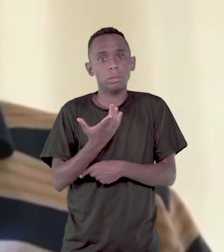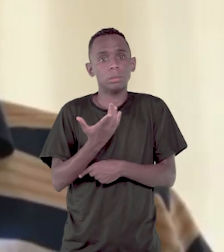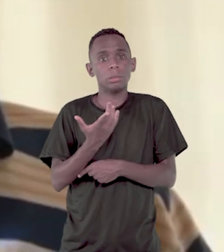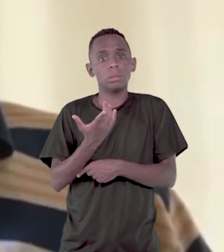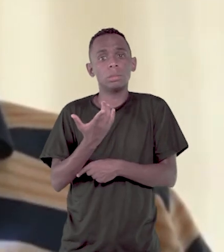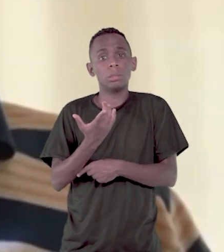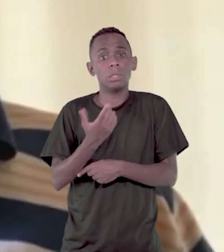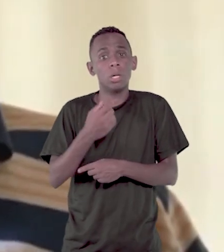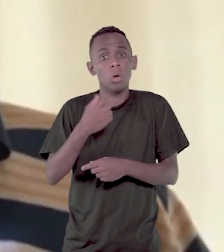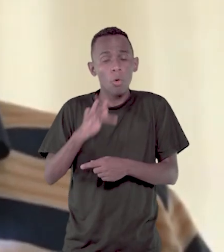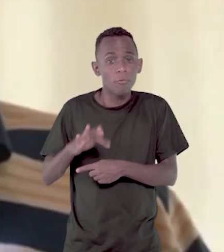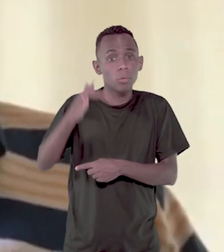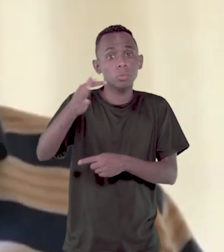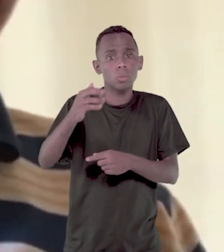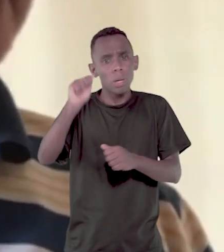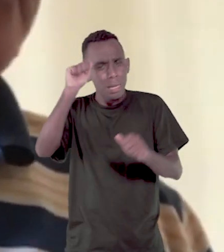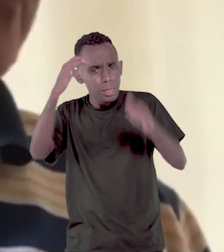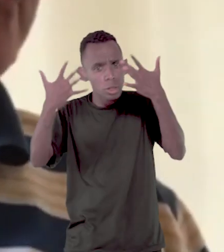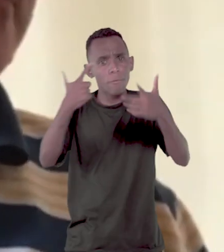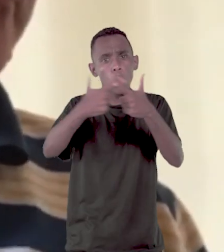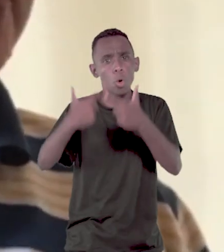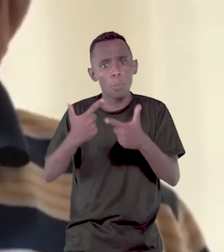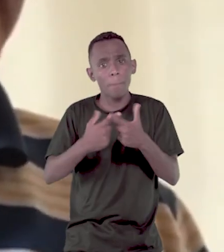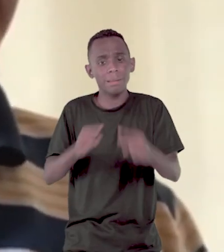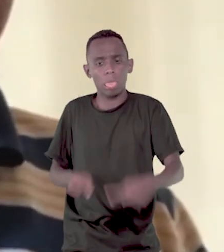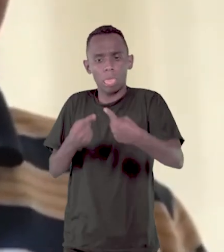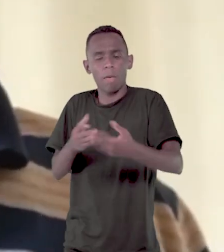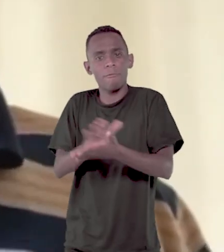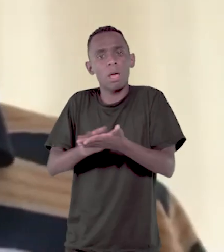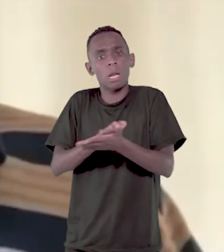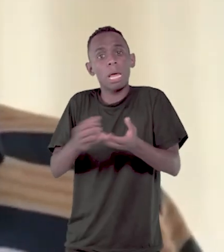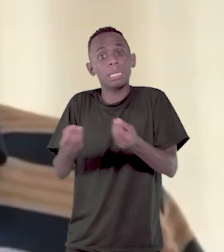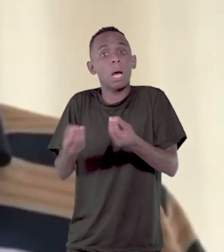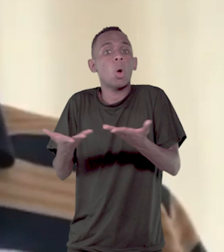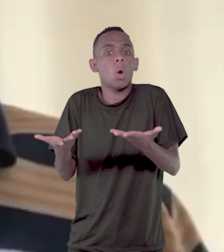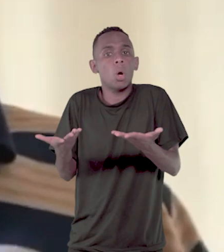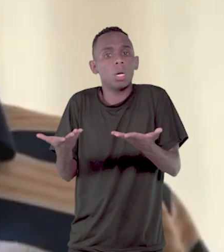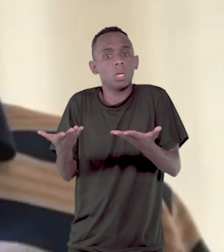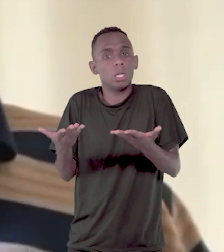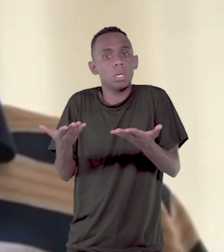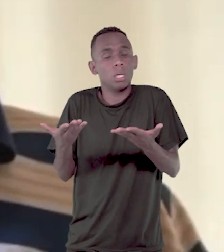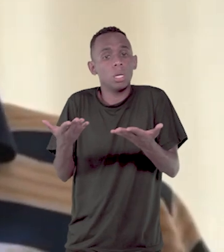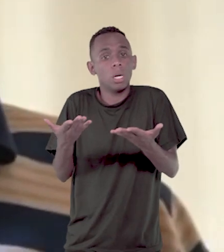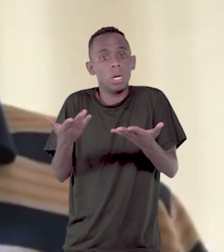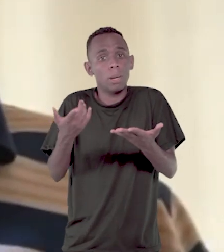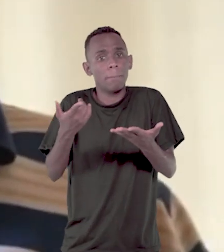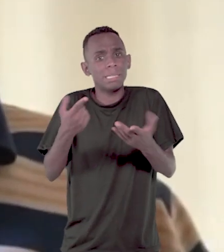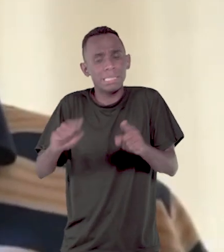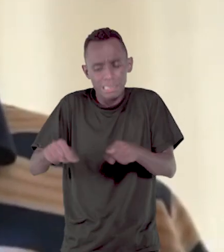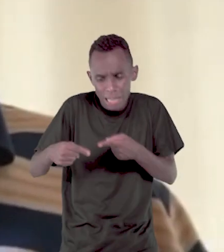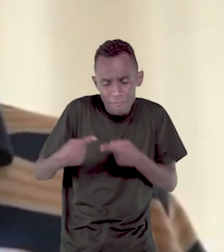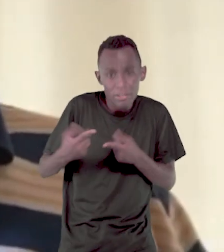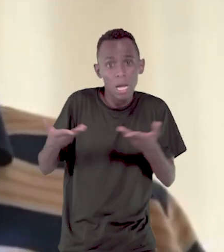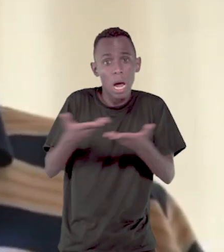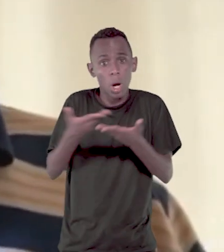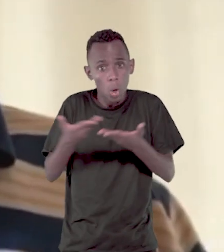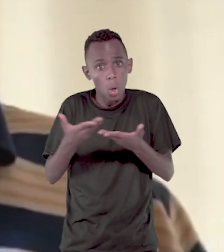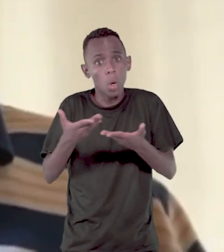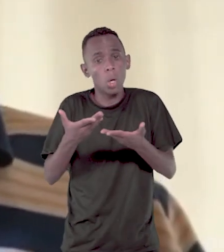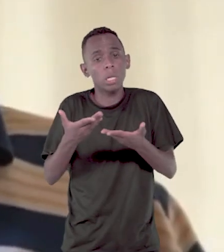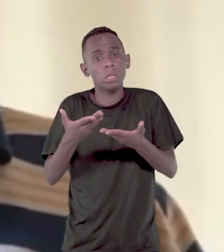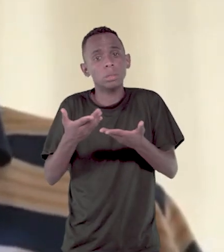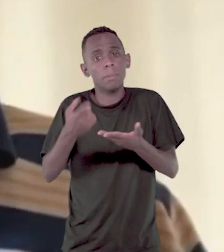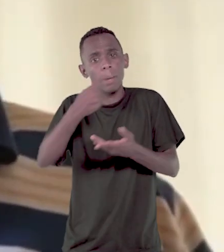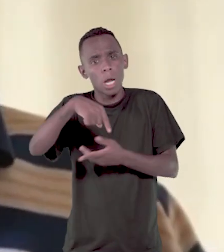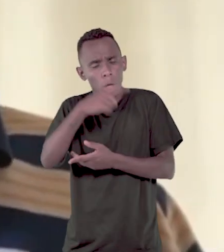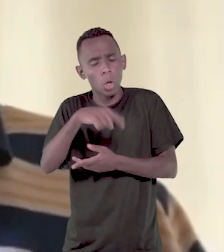de saída para os problemas que nós estamos enfrentando, se há algum tipo de saída para esses dilemas e impasses